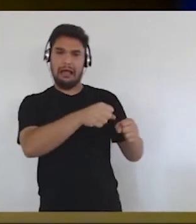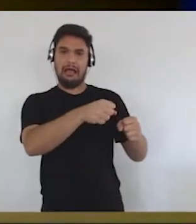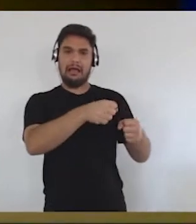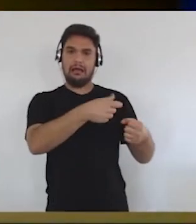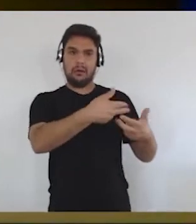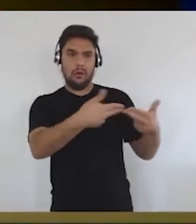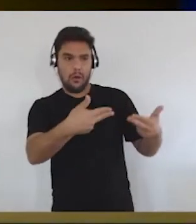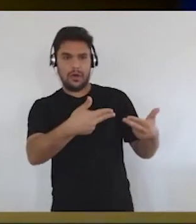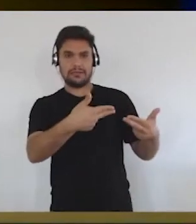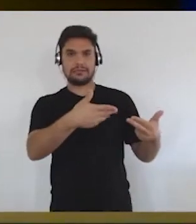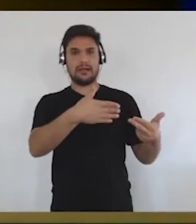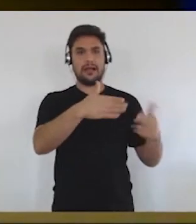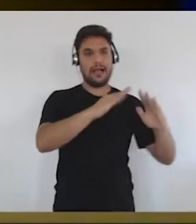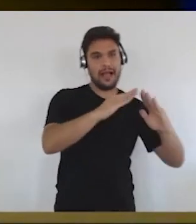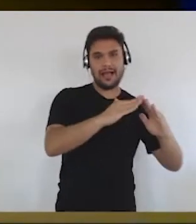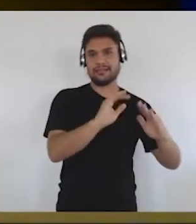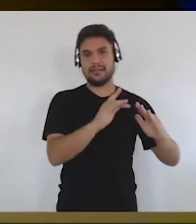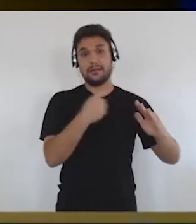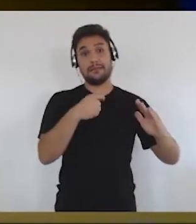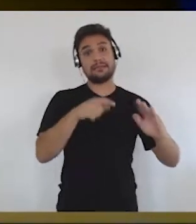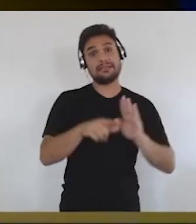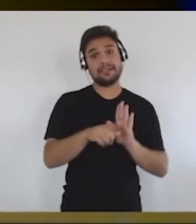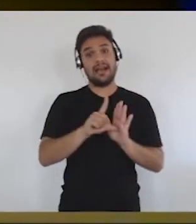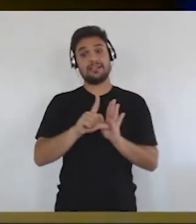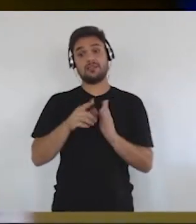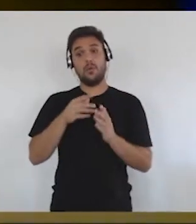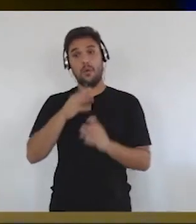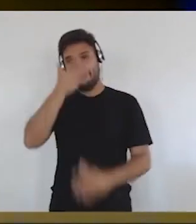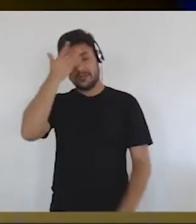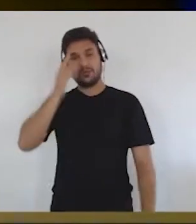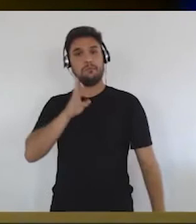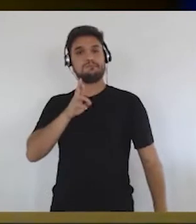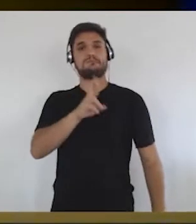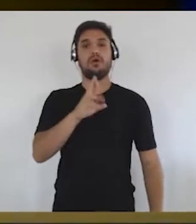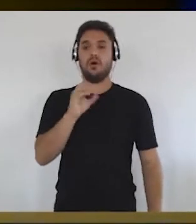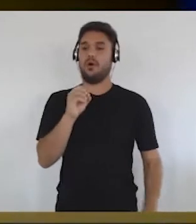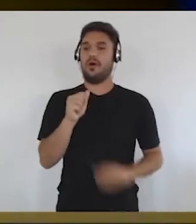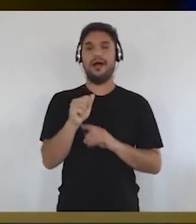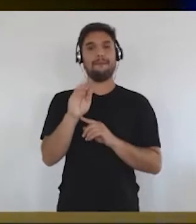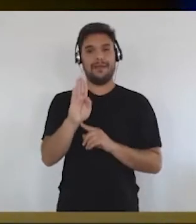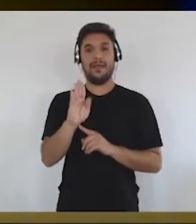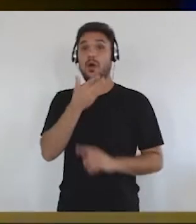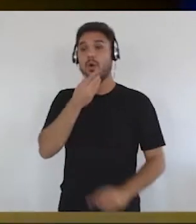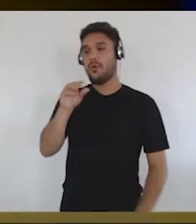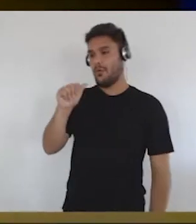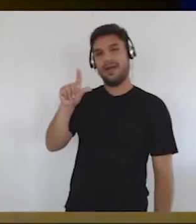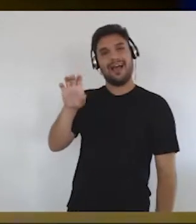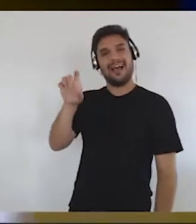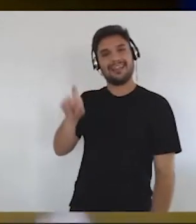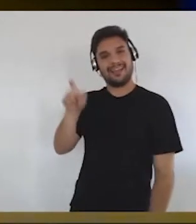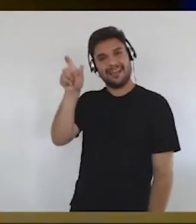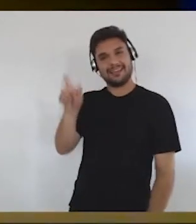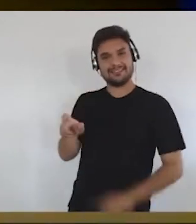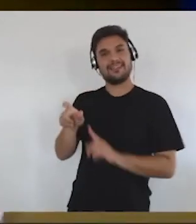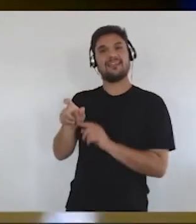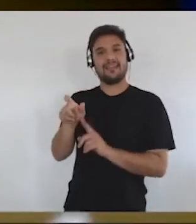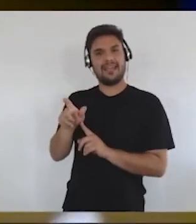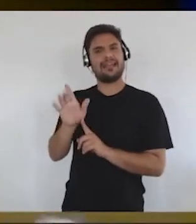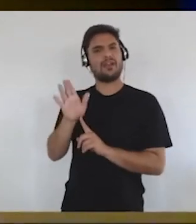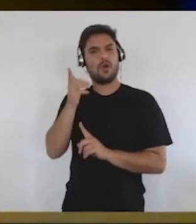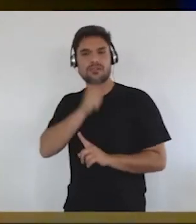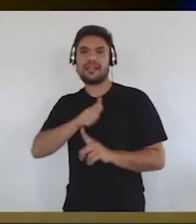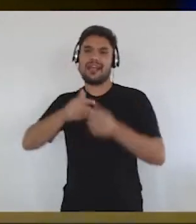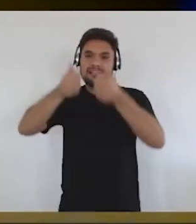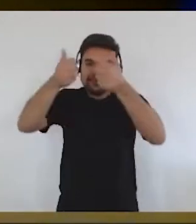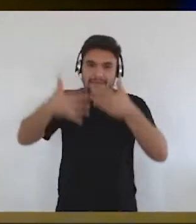devem ser acompanhados por representante da OAB. E aqui a gente tem o querido Alex Sarkis, que acho que consegue explicar